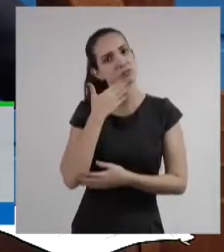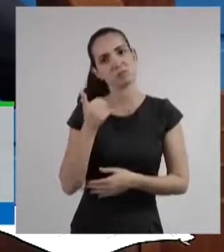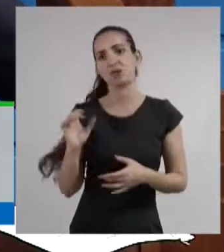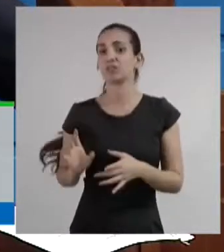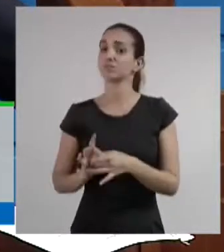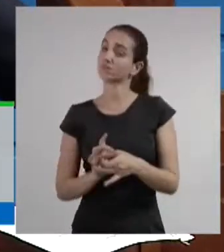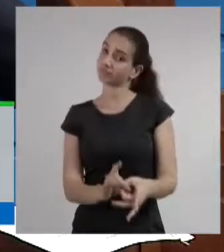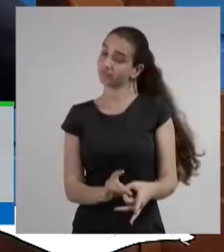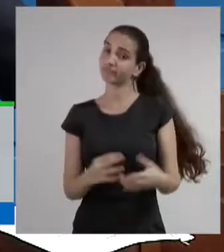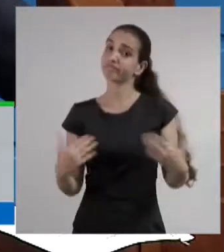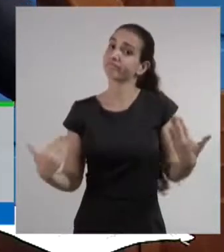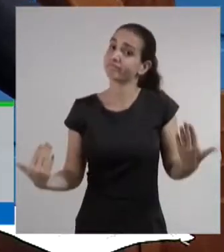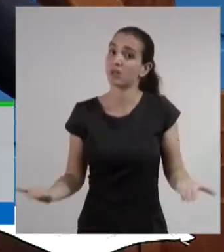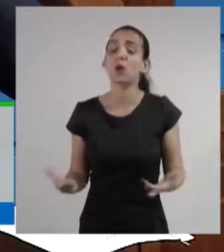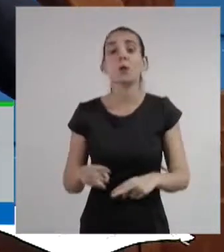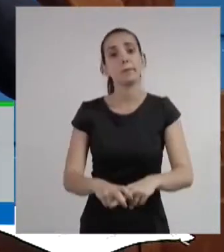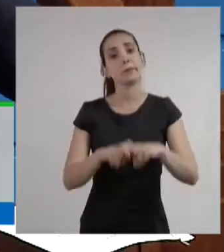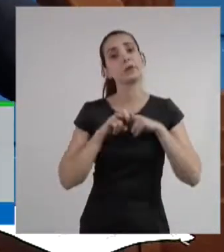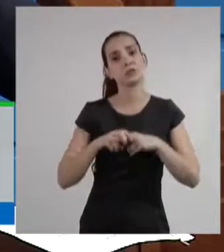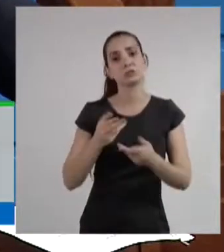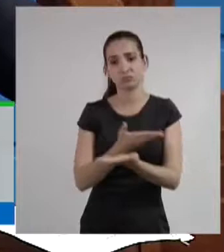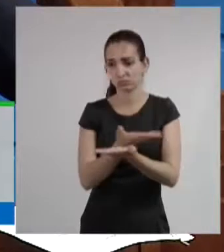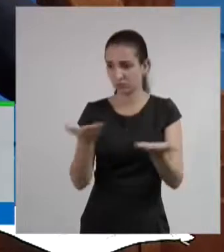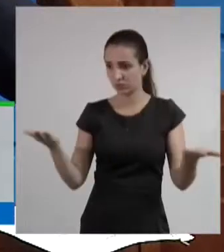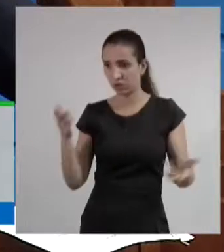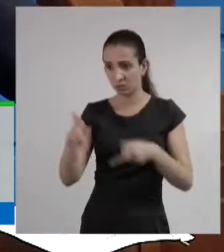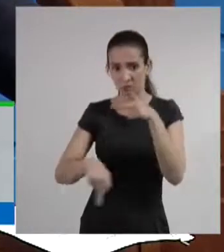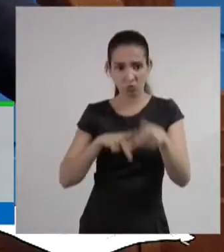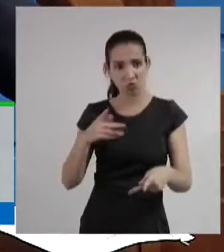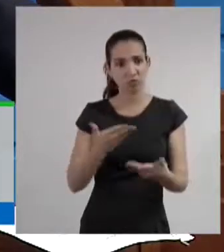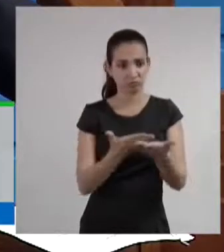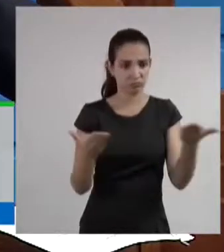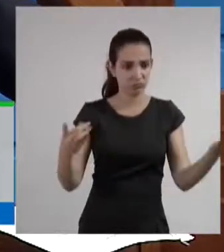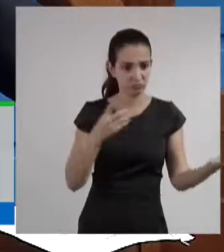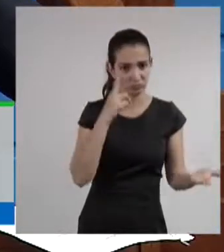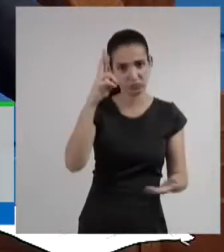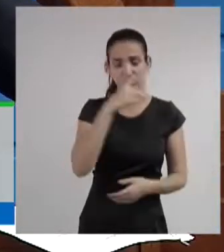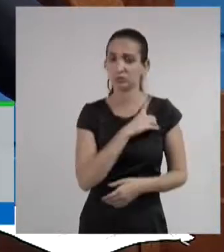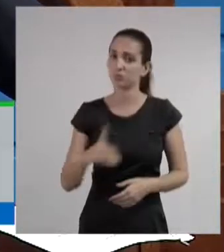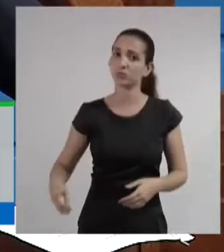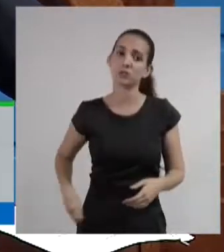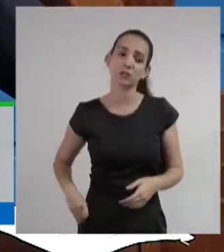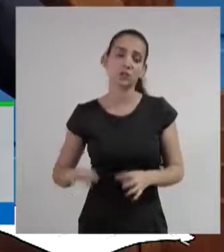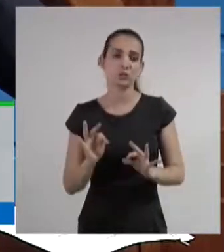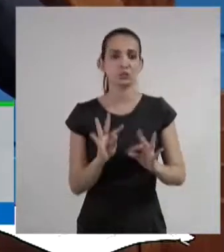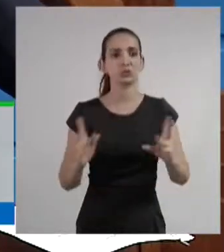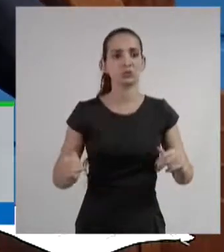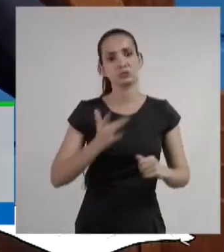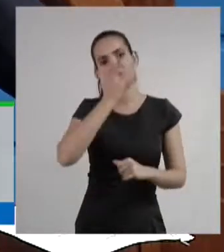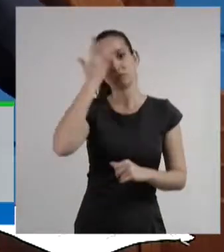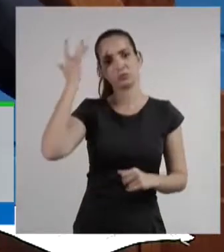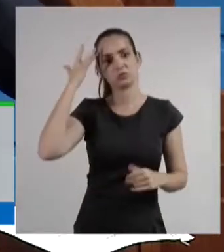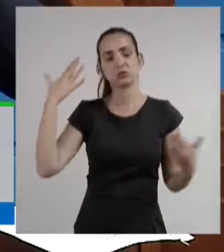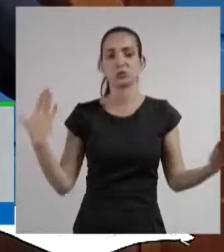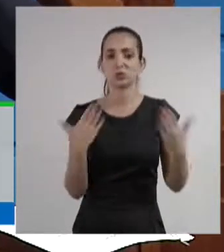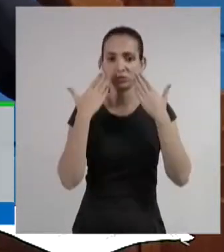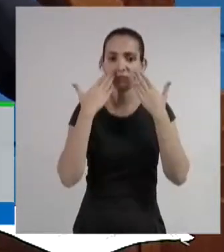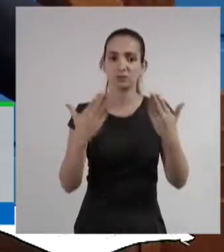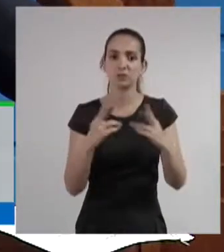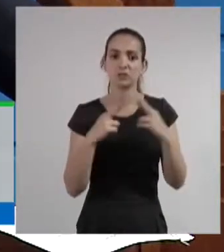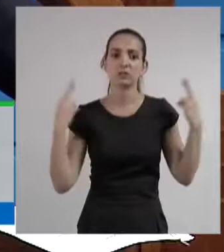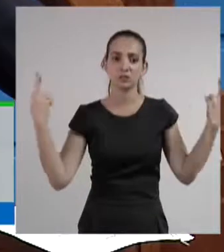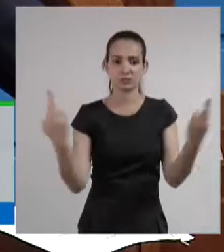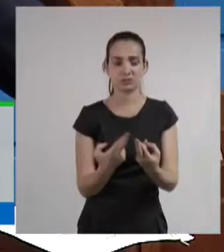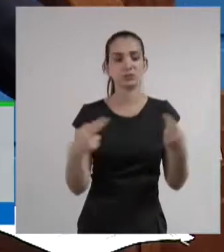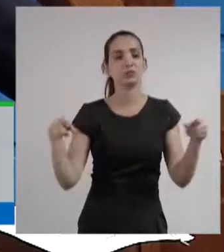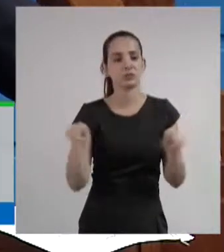Então, senhores deputados, população que acompanha aqui a nossa sessão